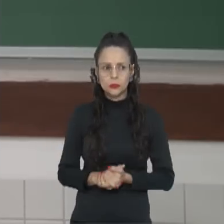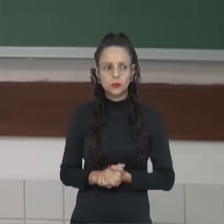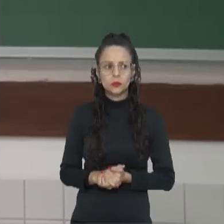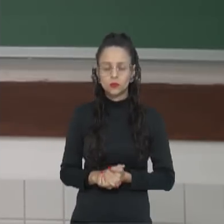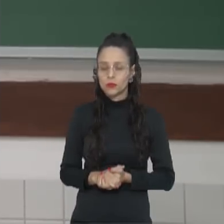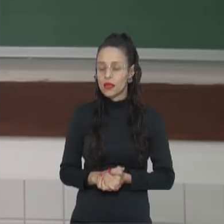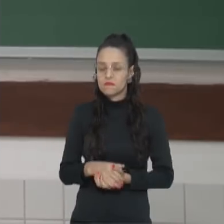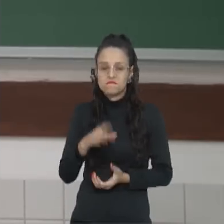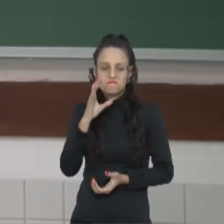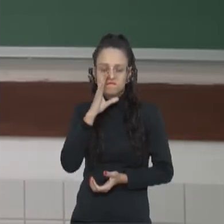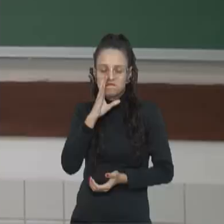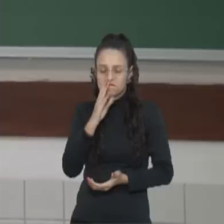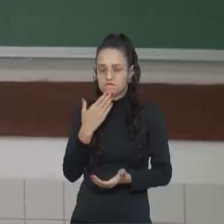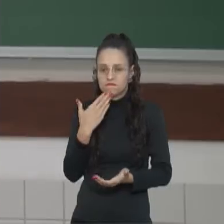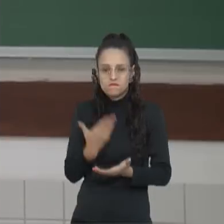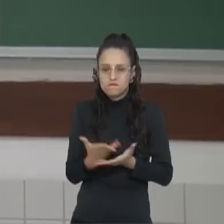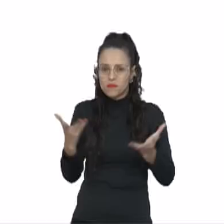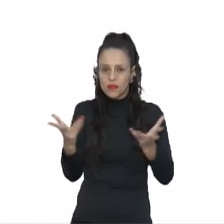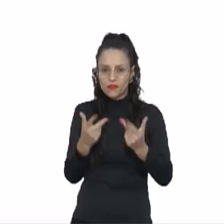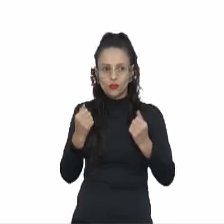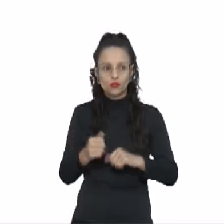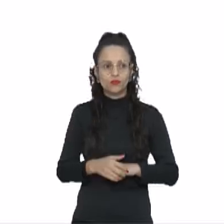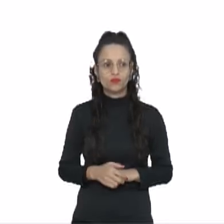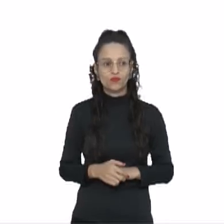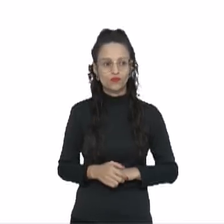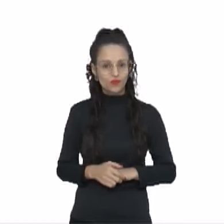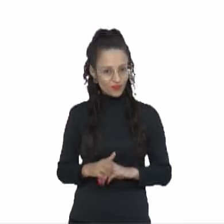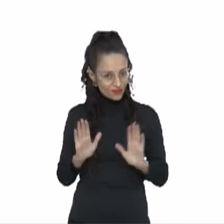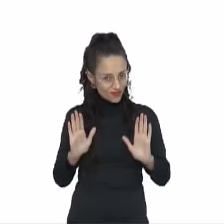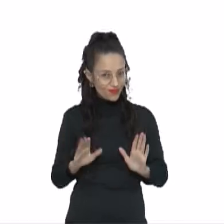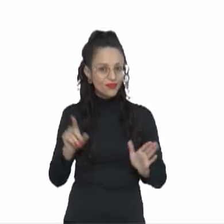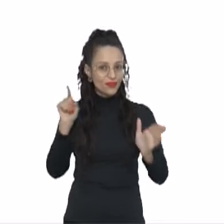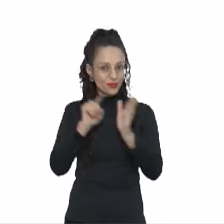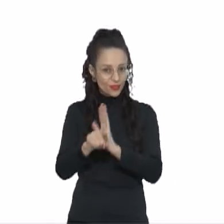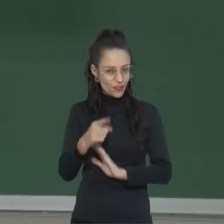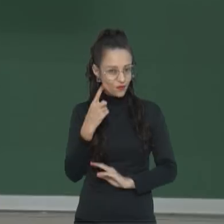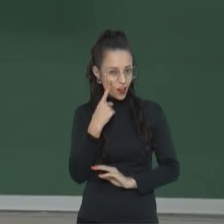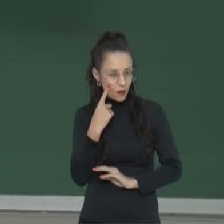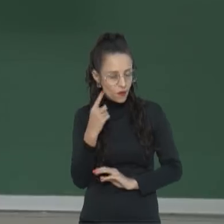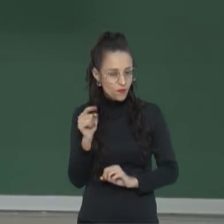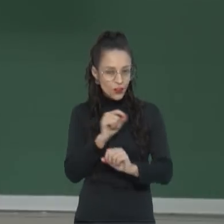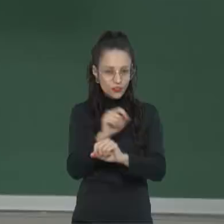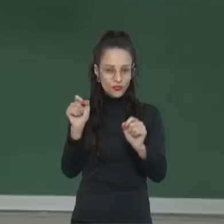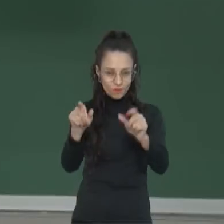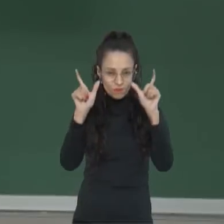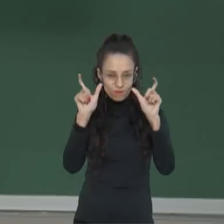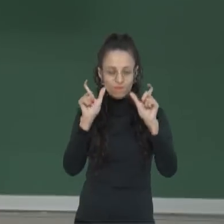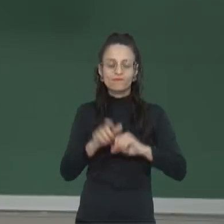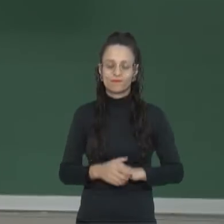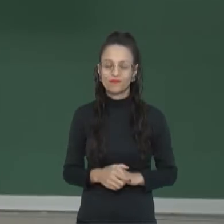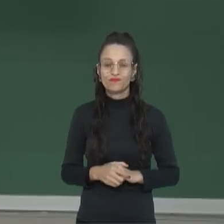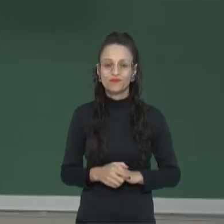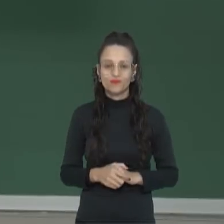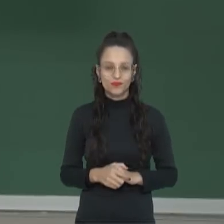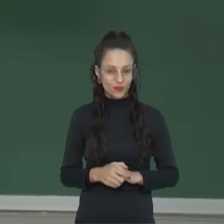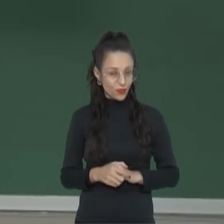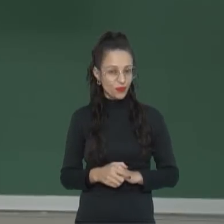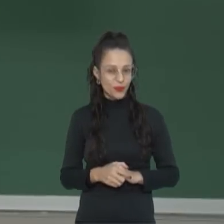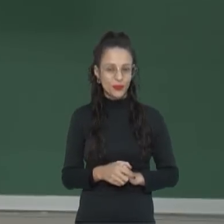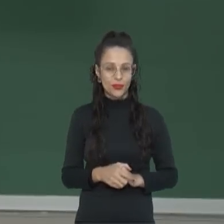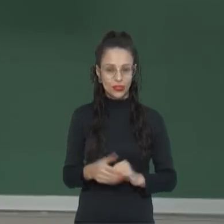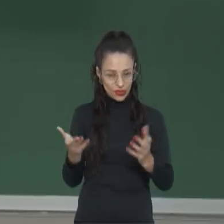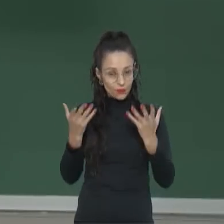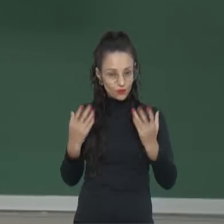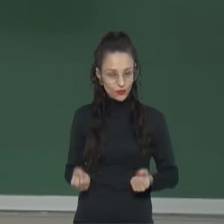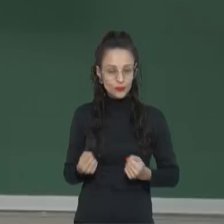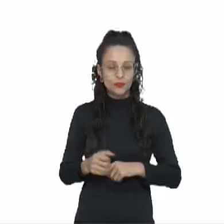coisa incrível. Primeira atividade, então. Chegou o momento. Vamos ver se a minha telecinese está funcionando. Vamos